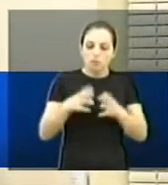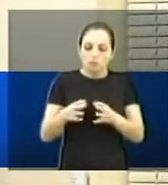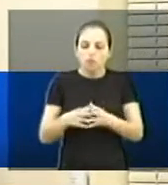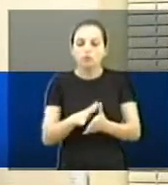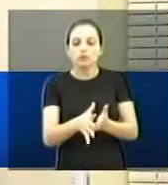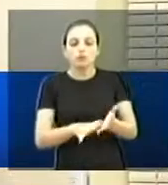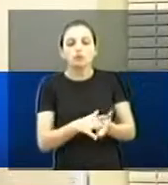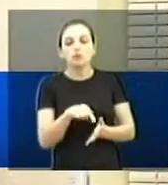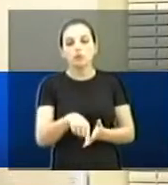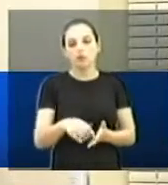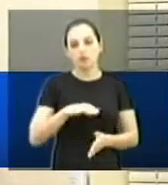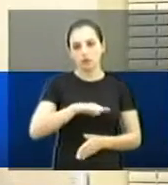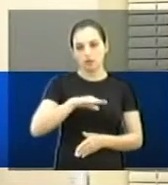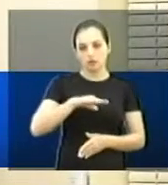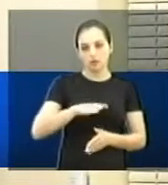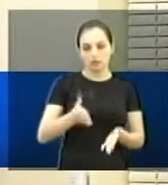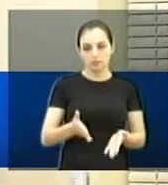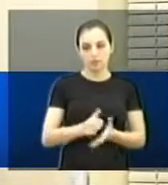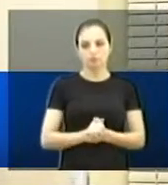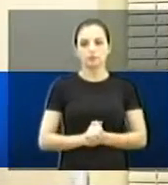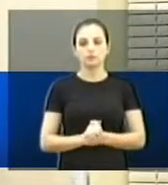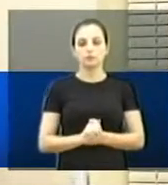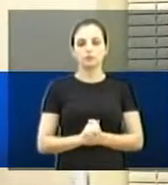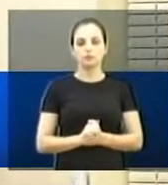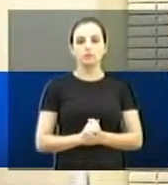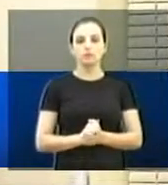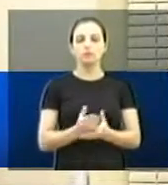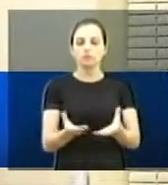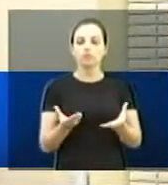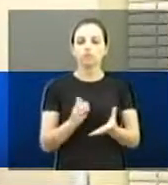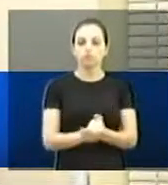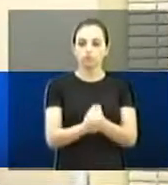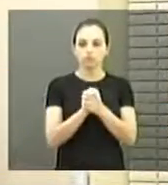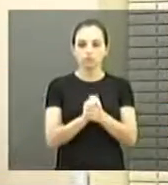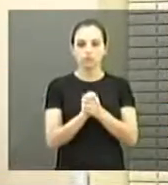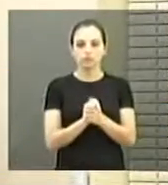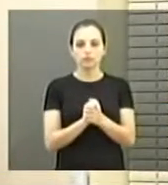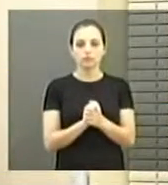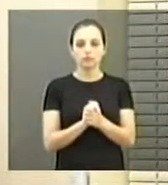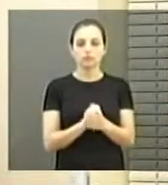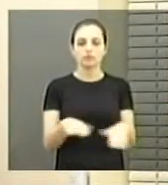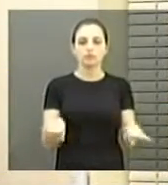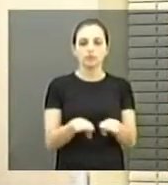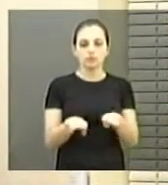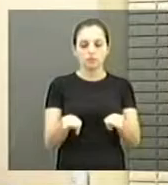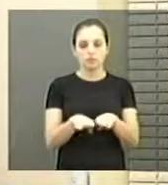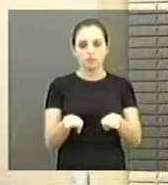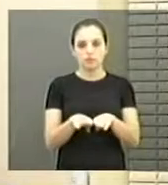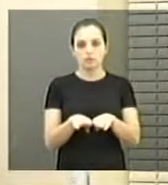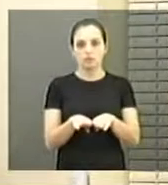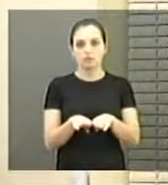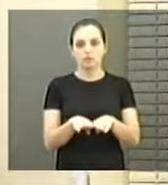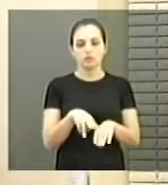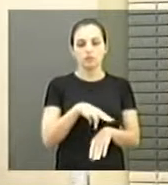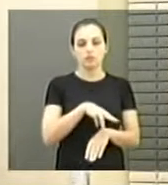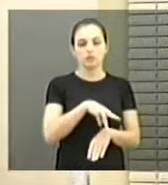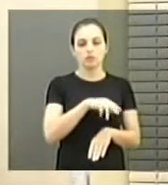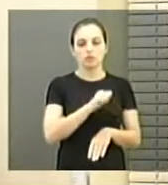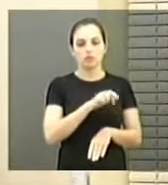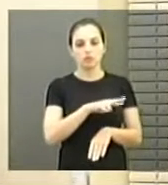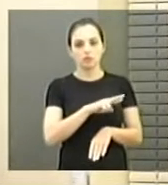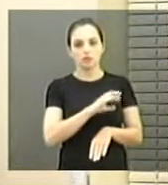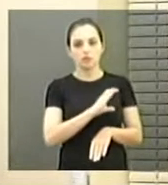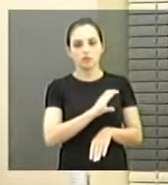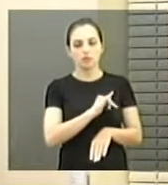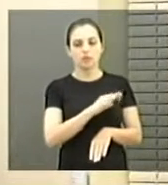cidade. Eu queria parabenizar também o Márcio Servino,